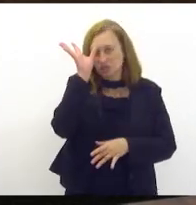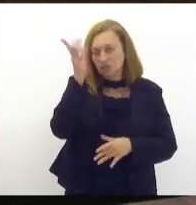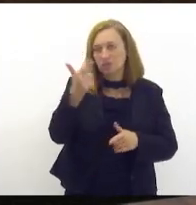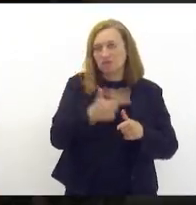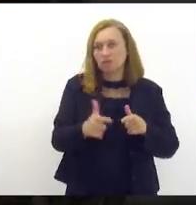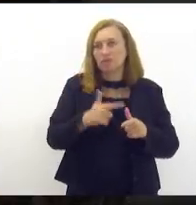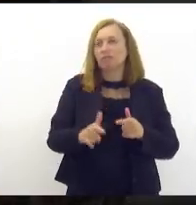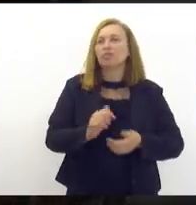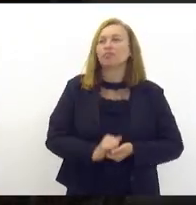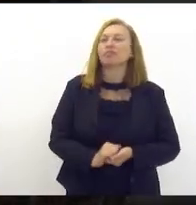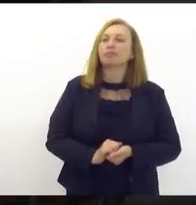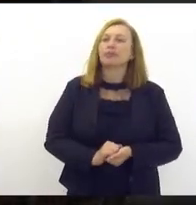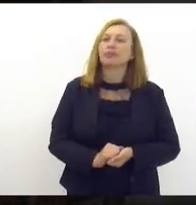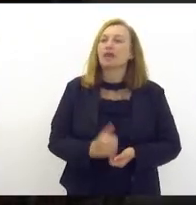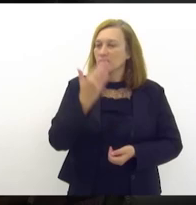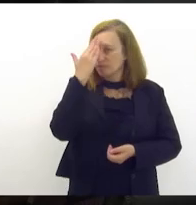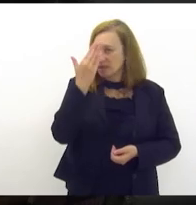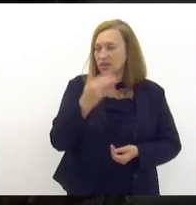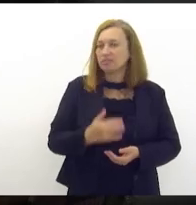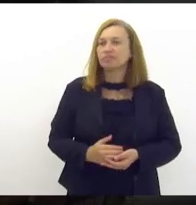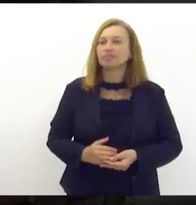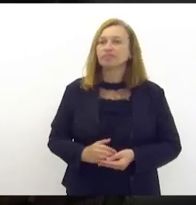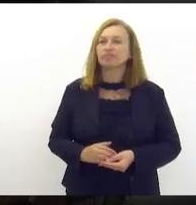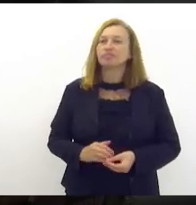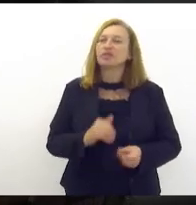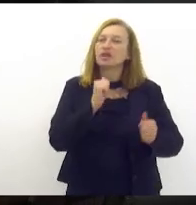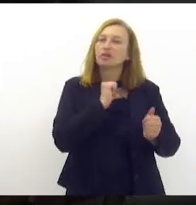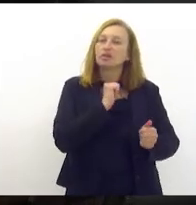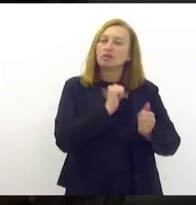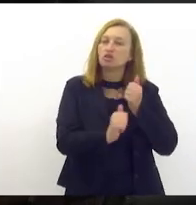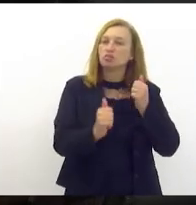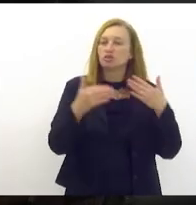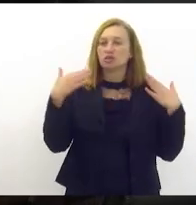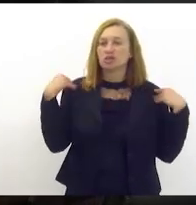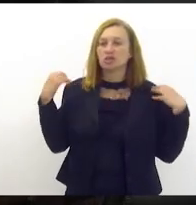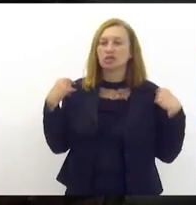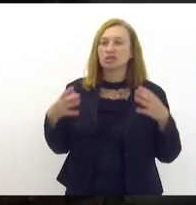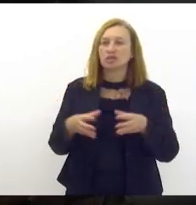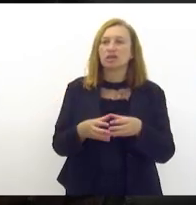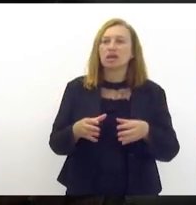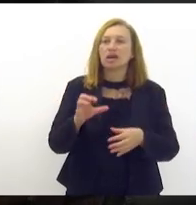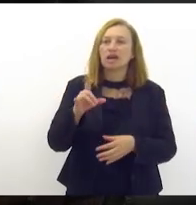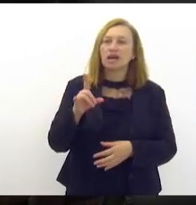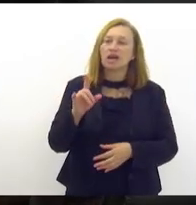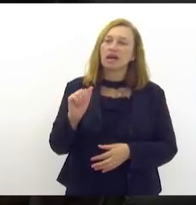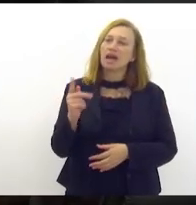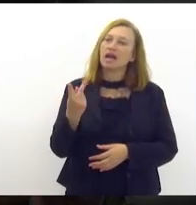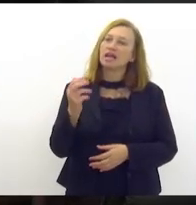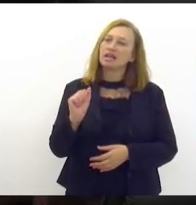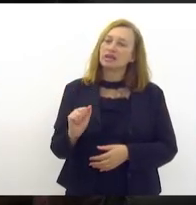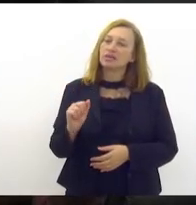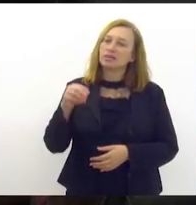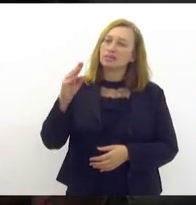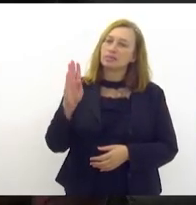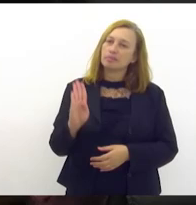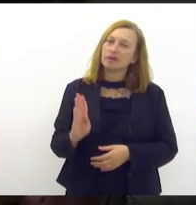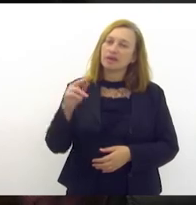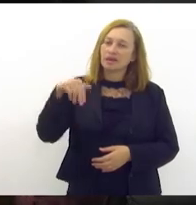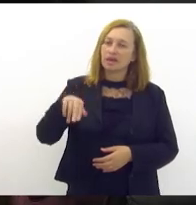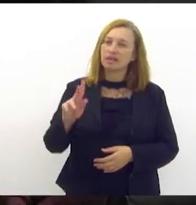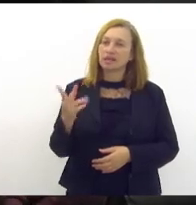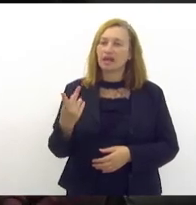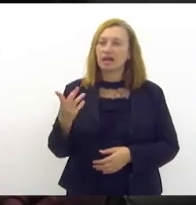questão. Obrigado aí. Pelo esporte e lazer, Carlinho do BNH, nosso nobre deputado.